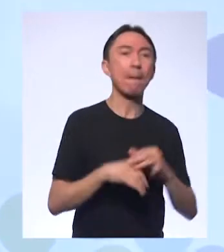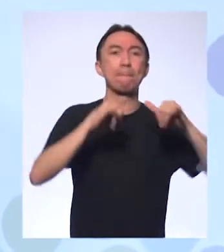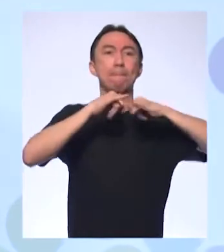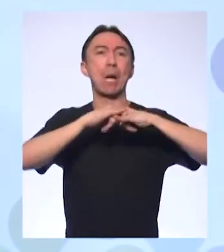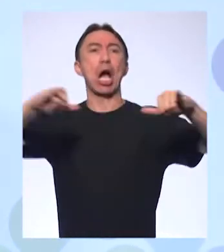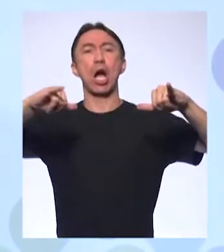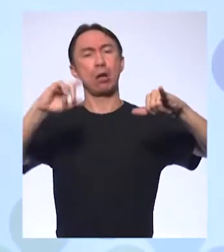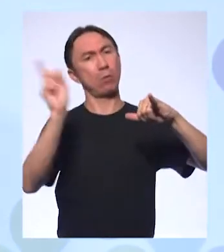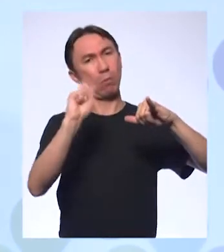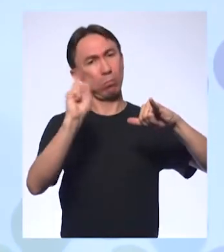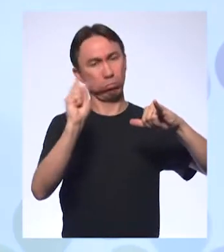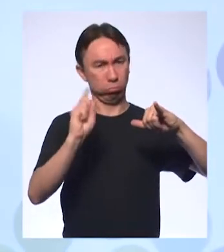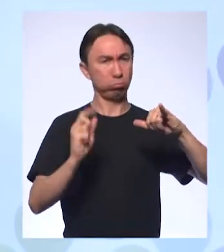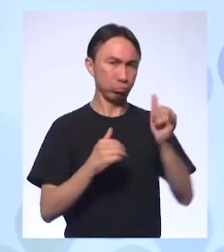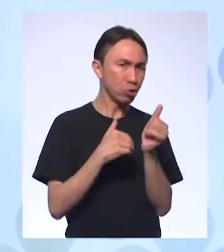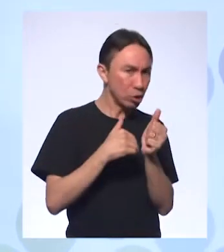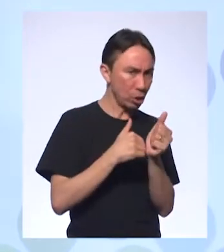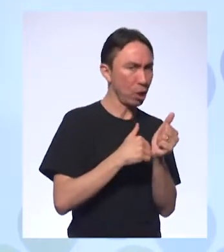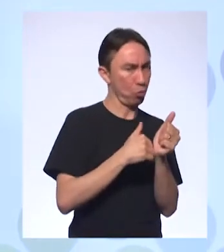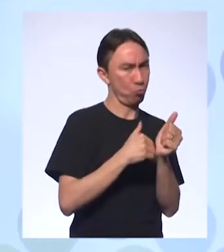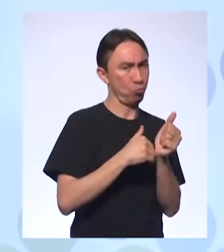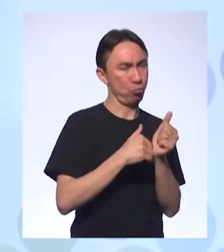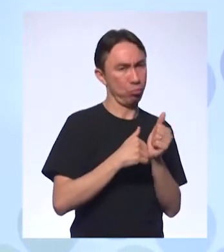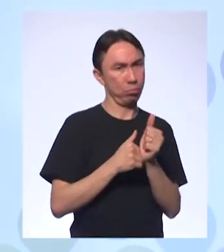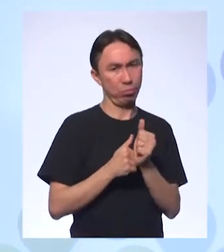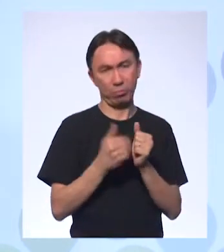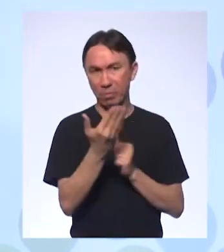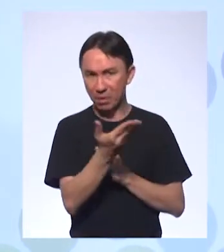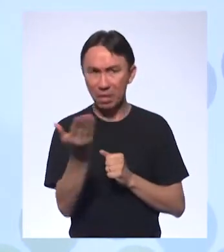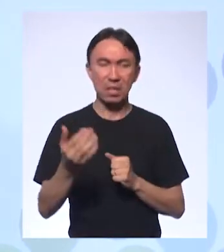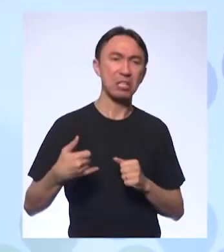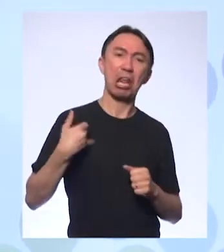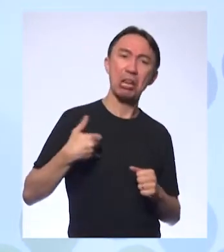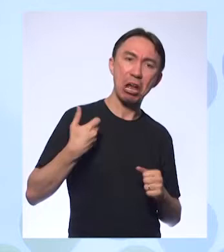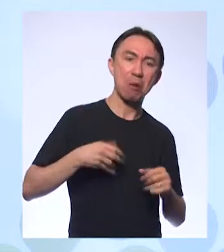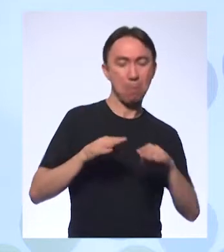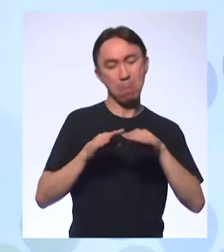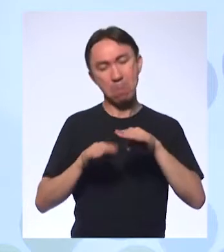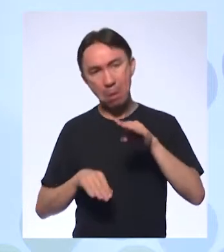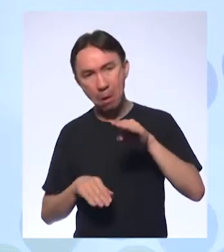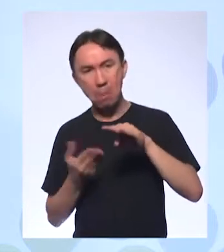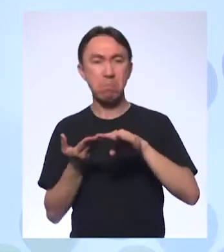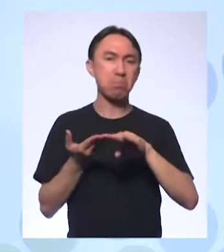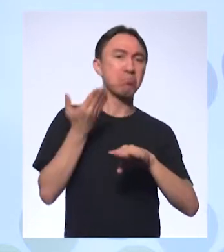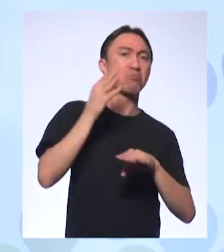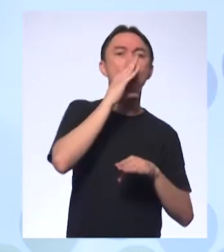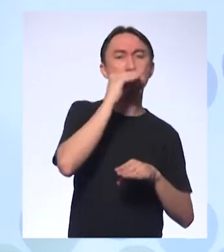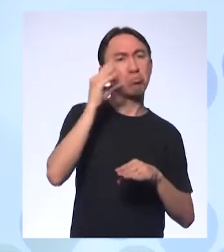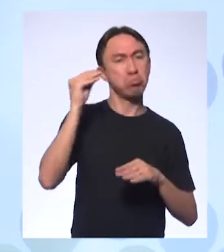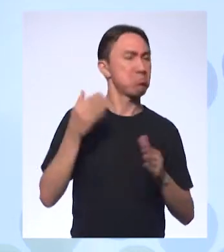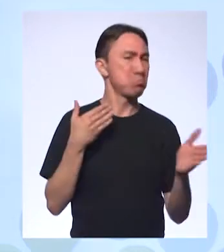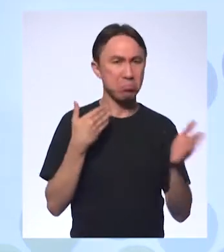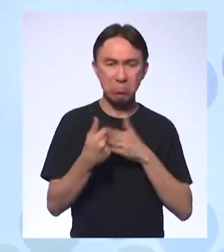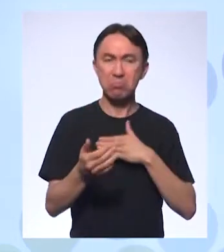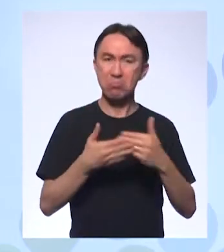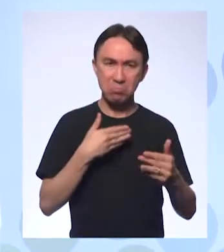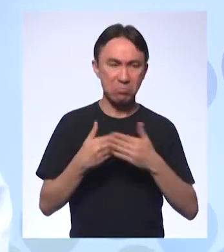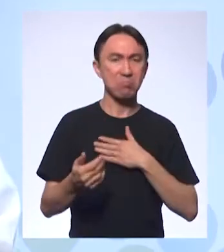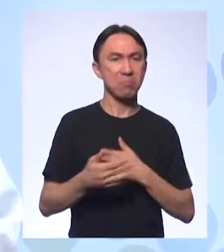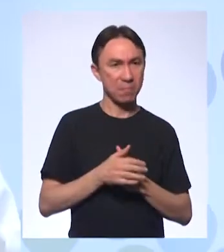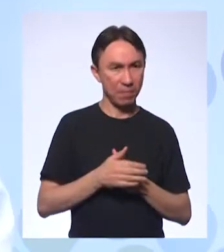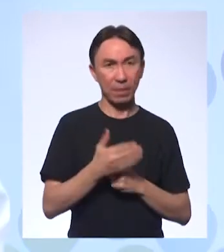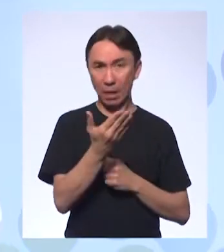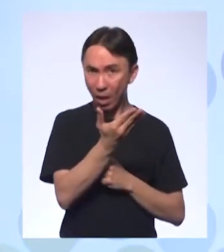número. E independente de você ser maior de idade ou menor de idade, você não precisa nem ir acompanhado de nenhum responsável, porque a ideia